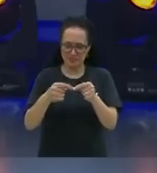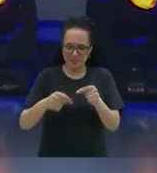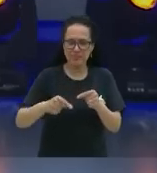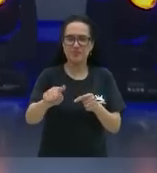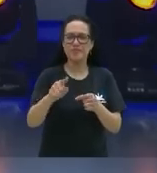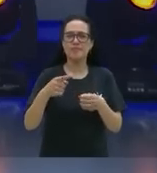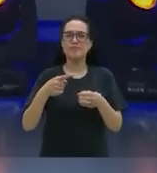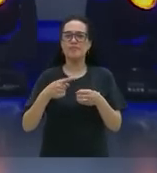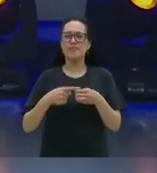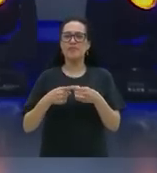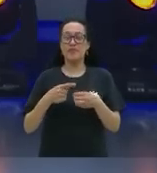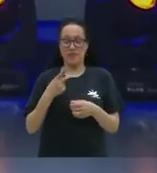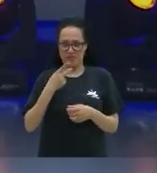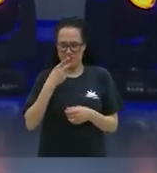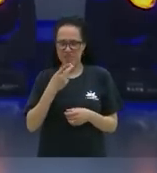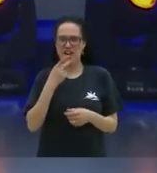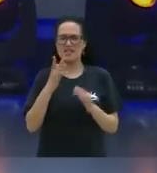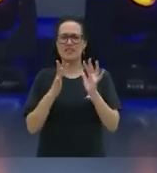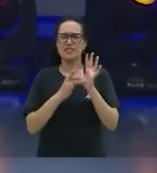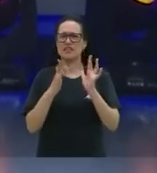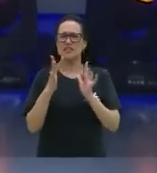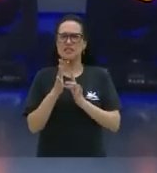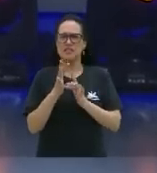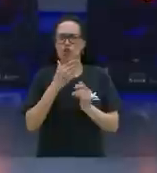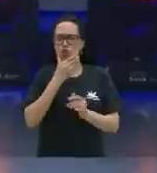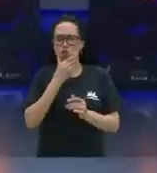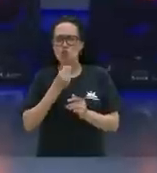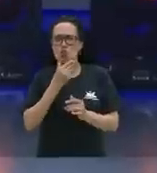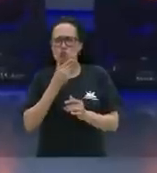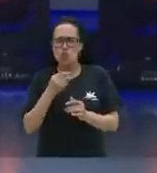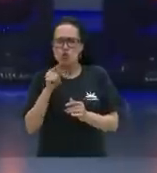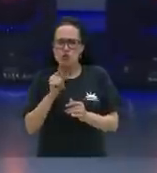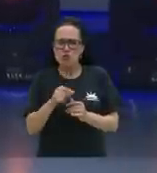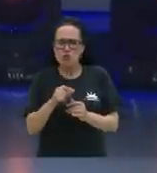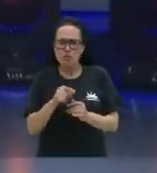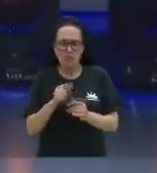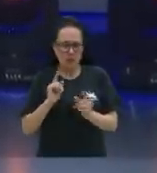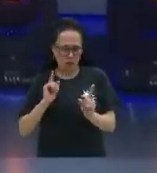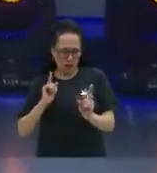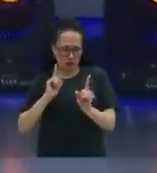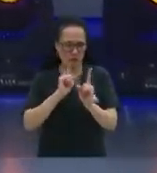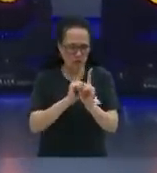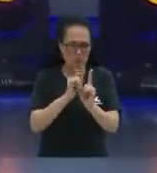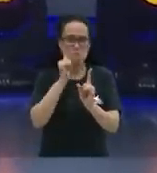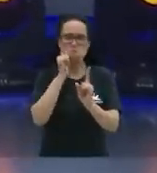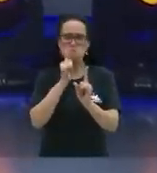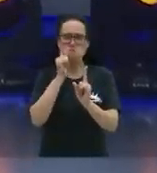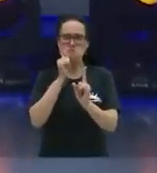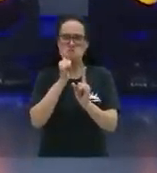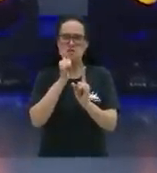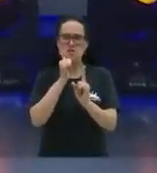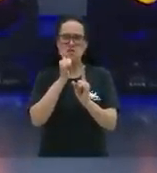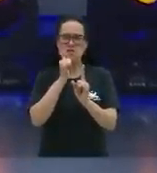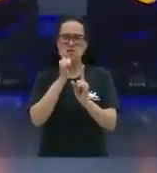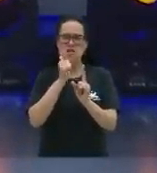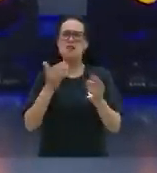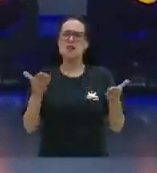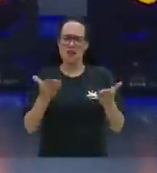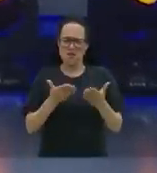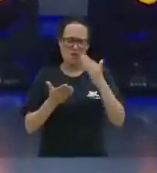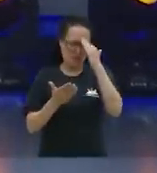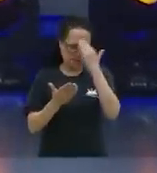fala de Jesus, aqueles homens da Samaria vão até a mulher e diz: agora